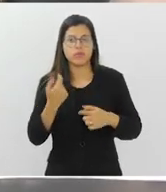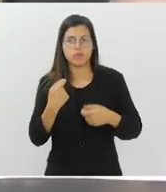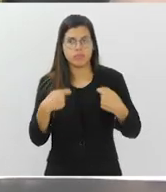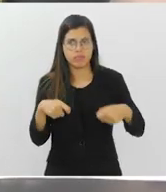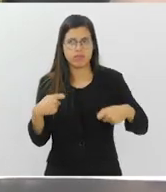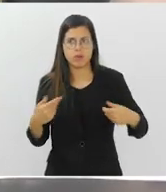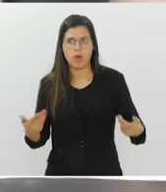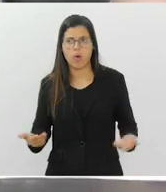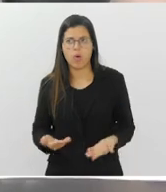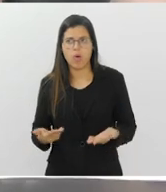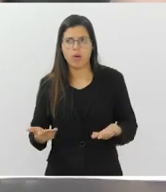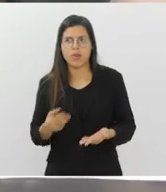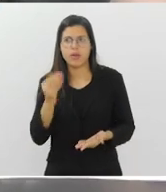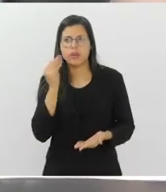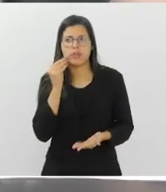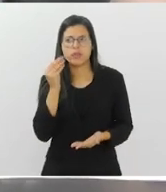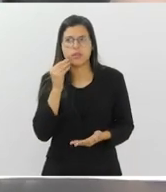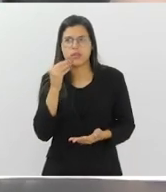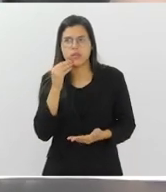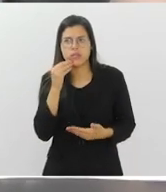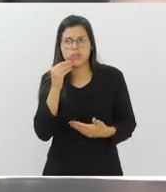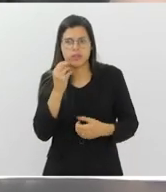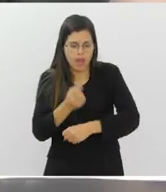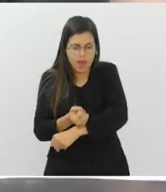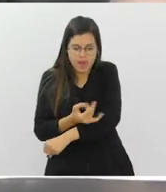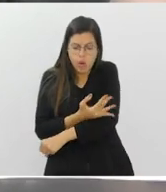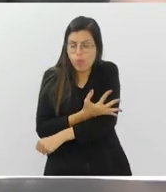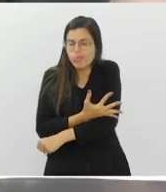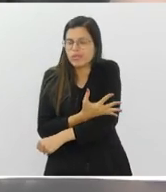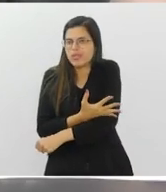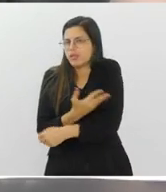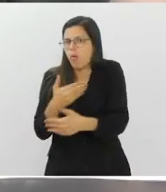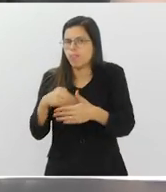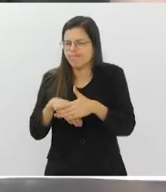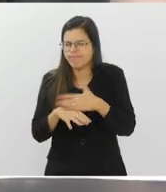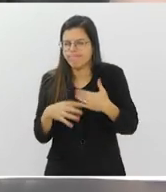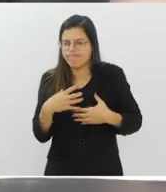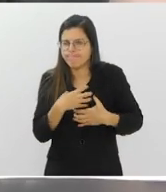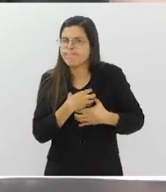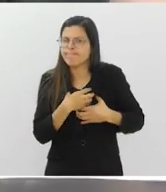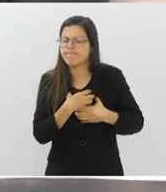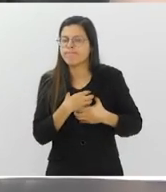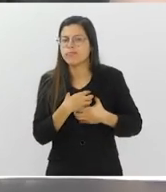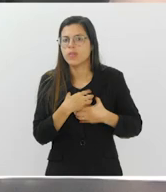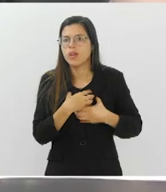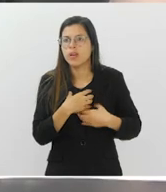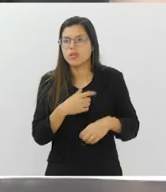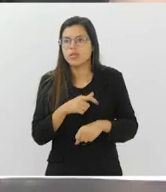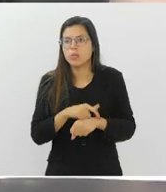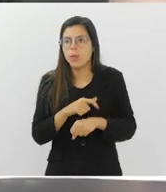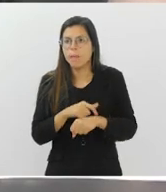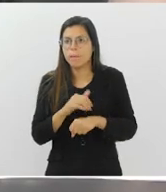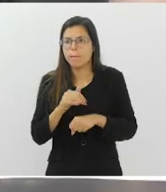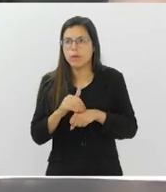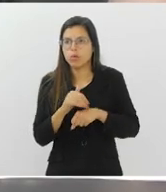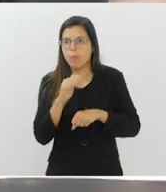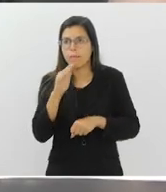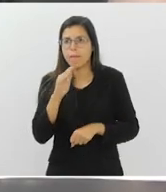agora tentar guardar um pouco a emoção, não é? Para tentar fazer desse momento um momento mais